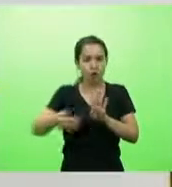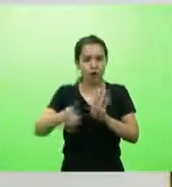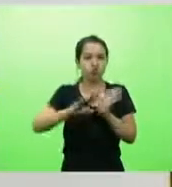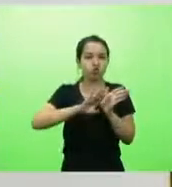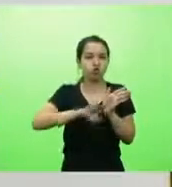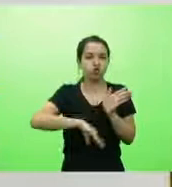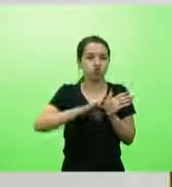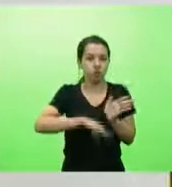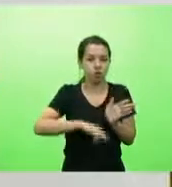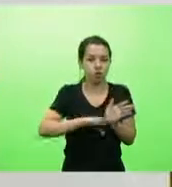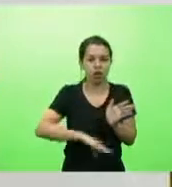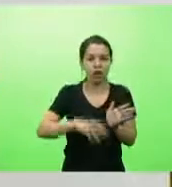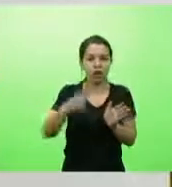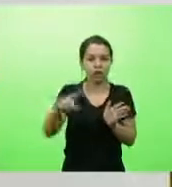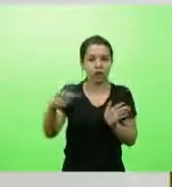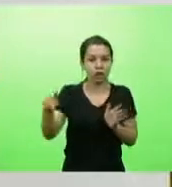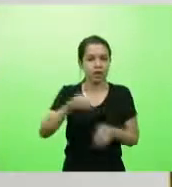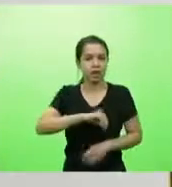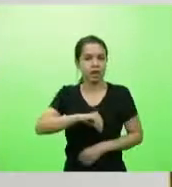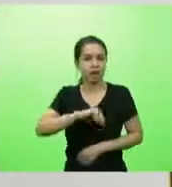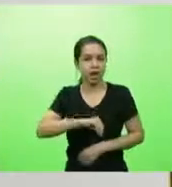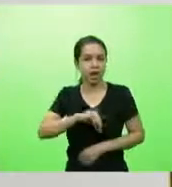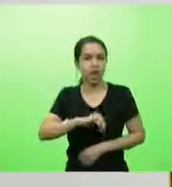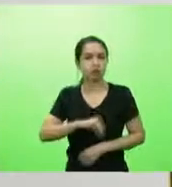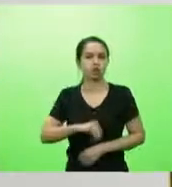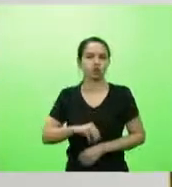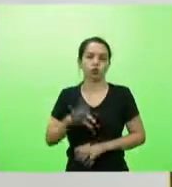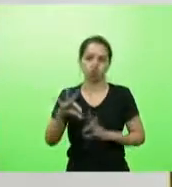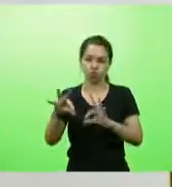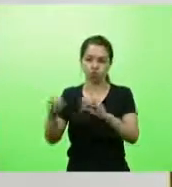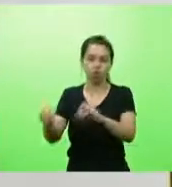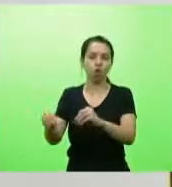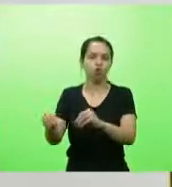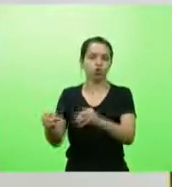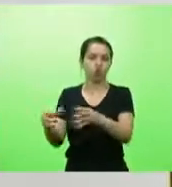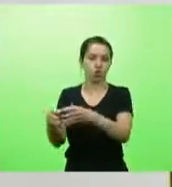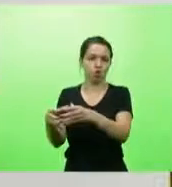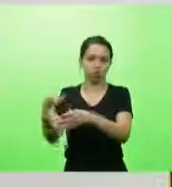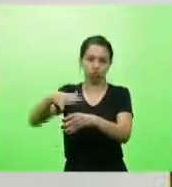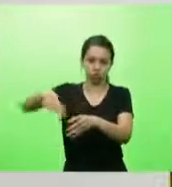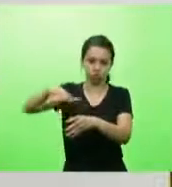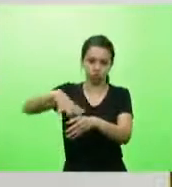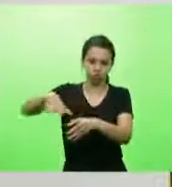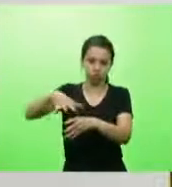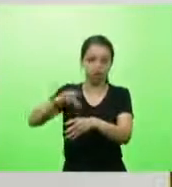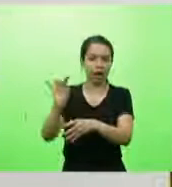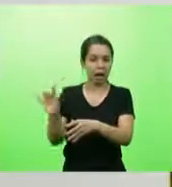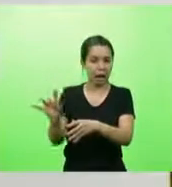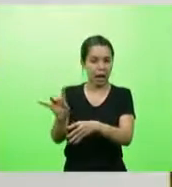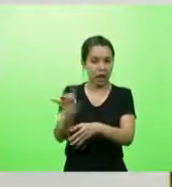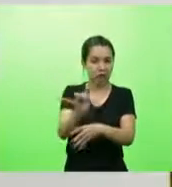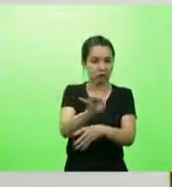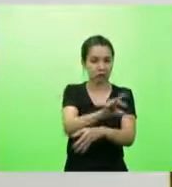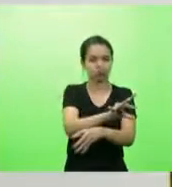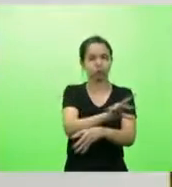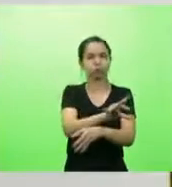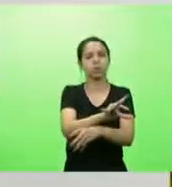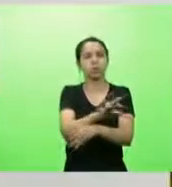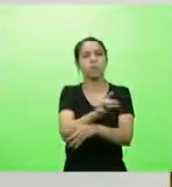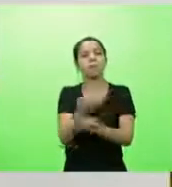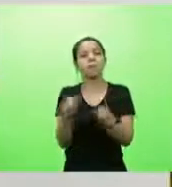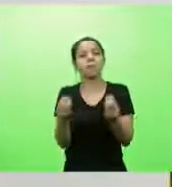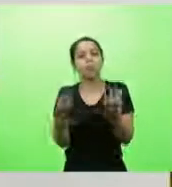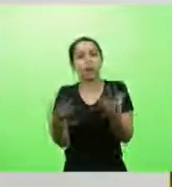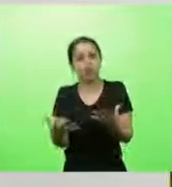só dos cabeça, de todos. Todo órgão, entendeu? De cabo a rabo. Para quê? Para